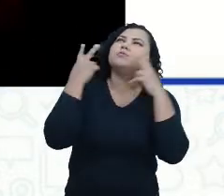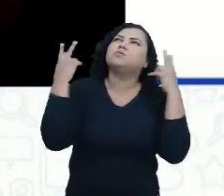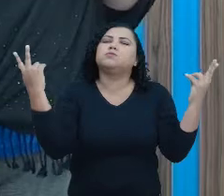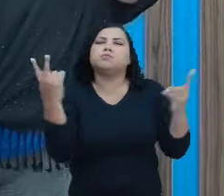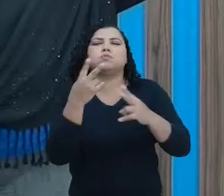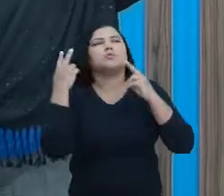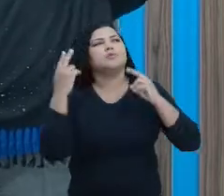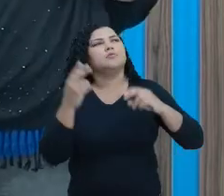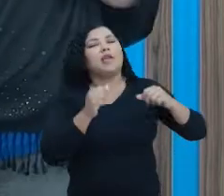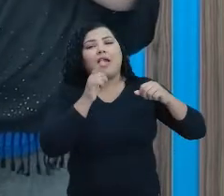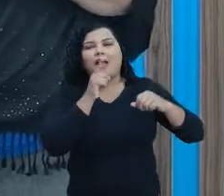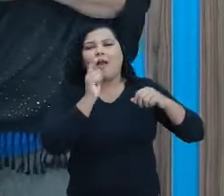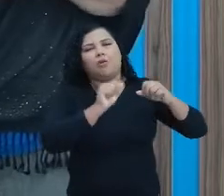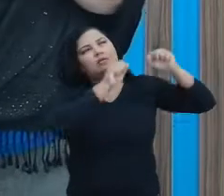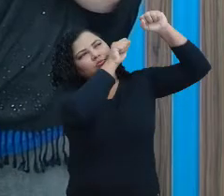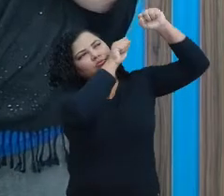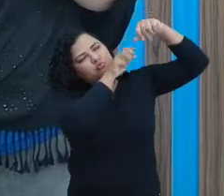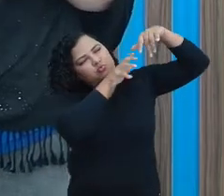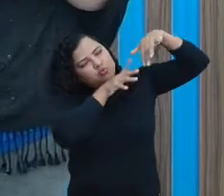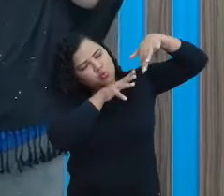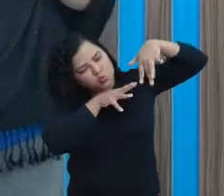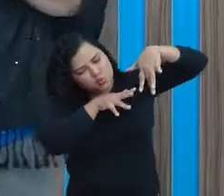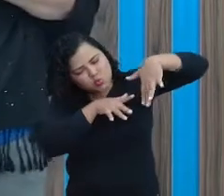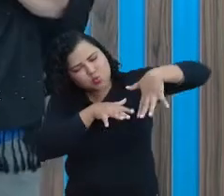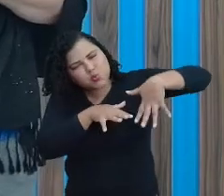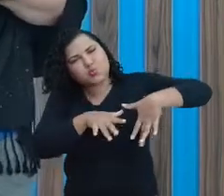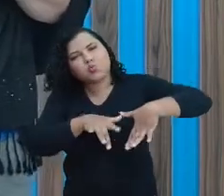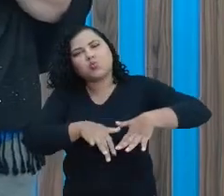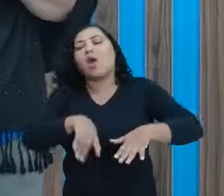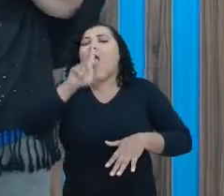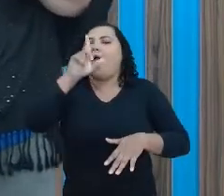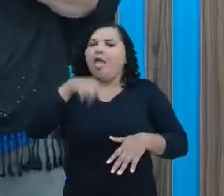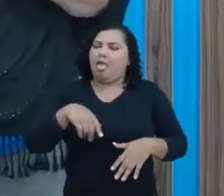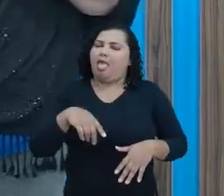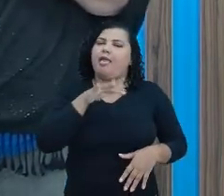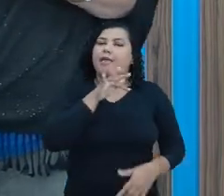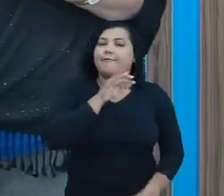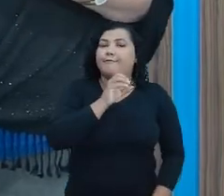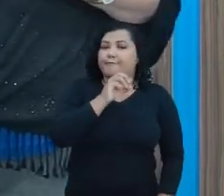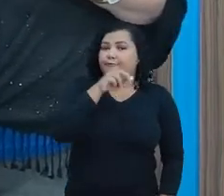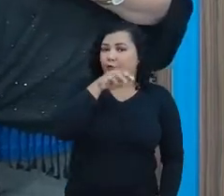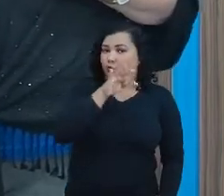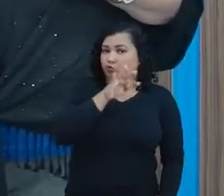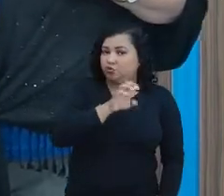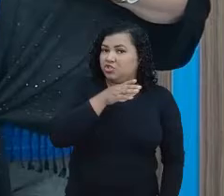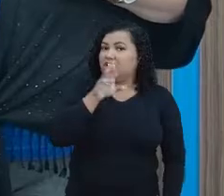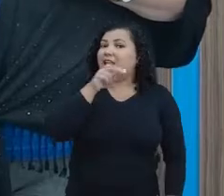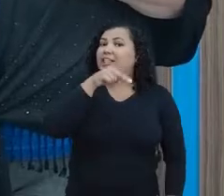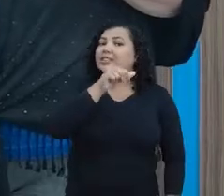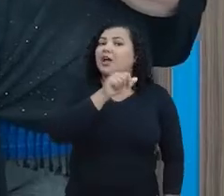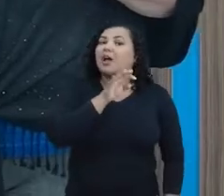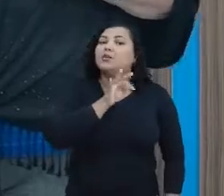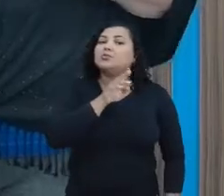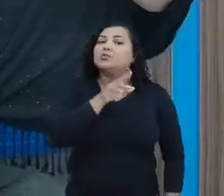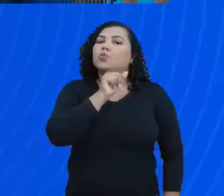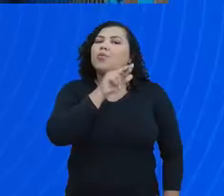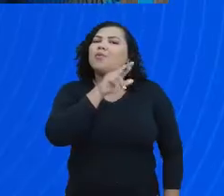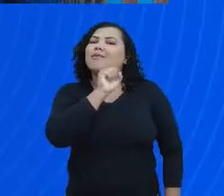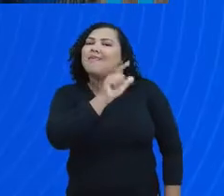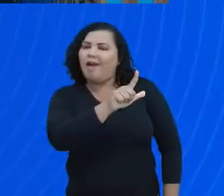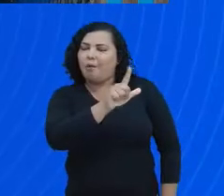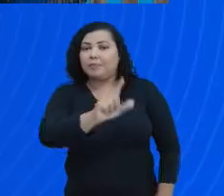as cachoeiras, as águas dos rios, elas são fontes naturais. E temos também as fontes